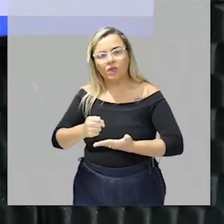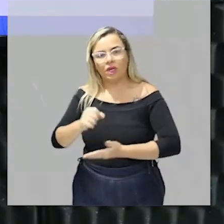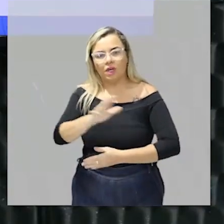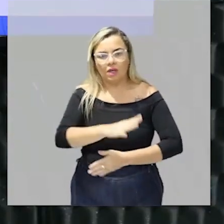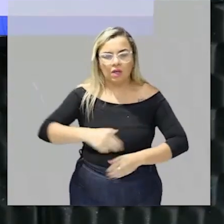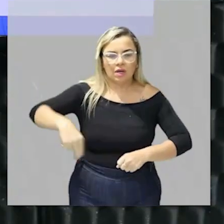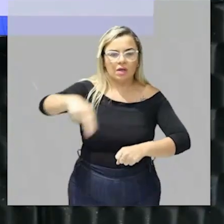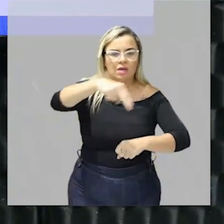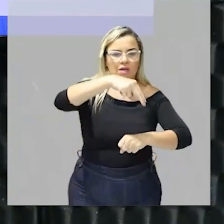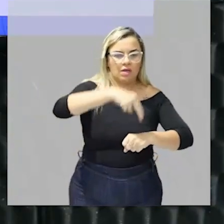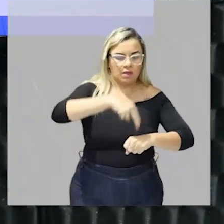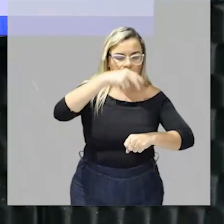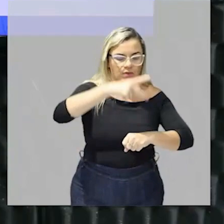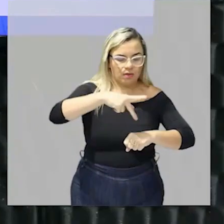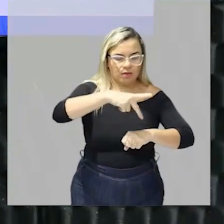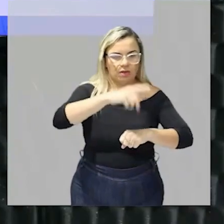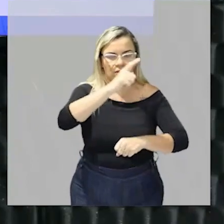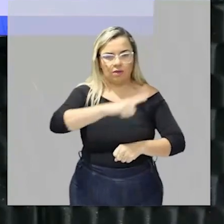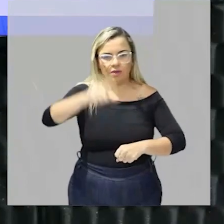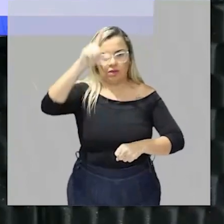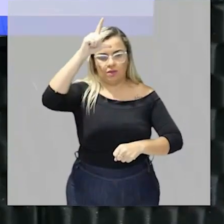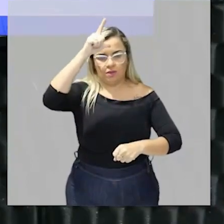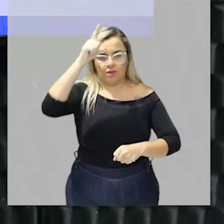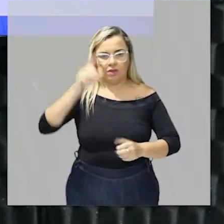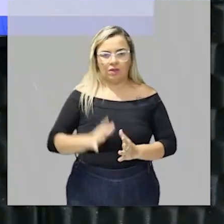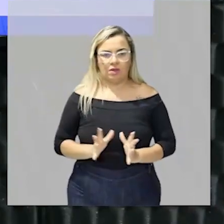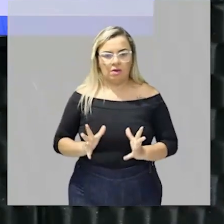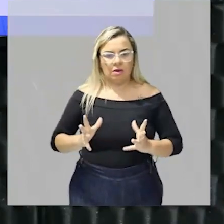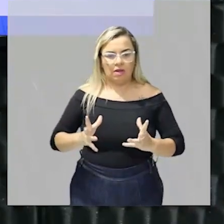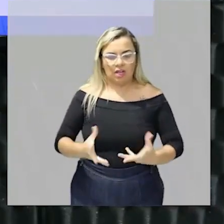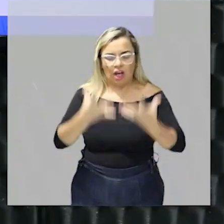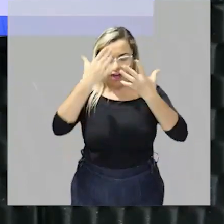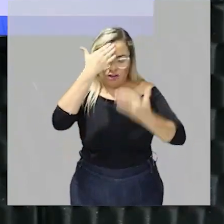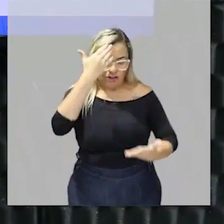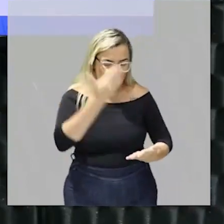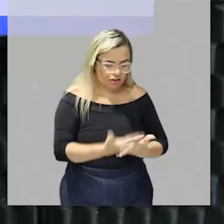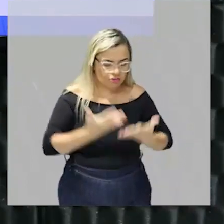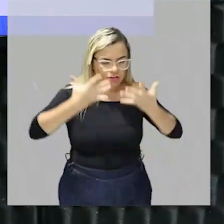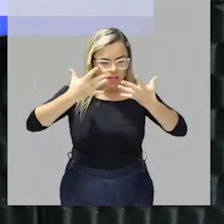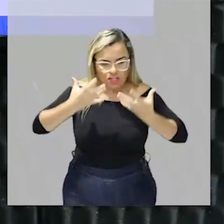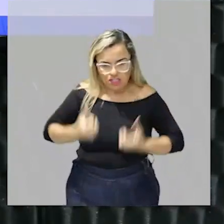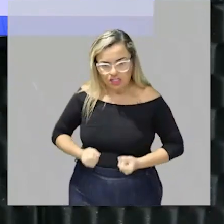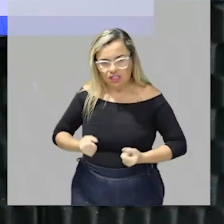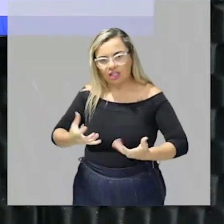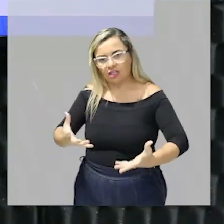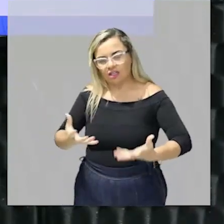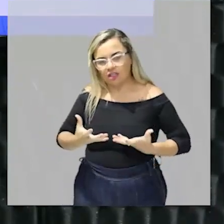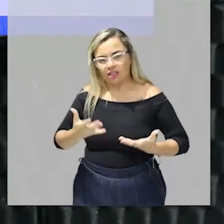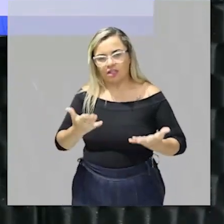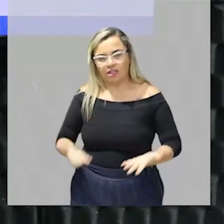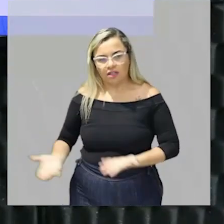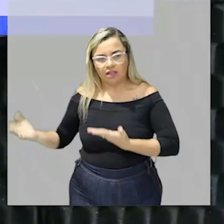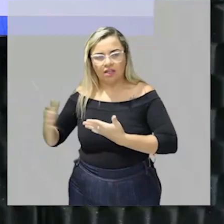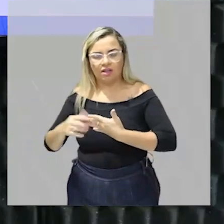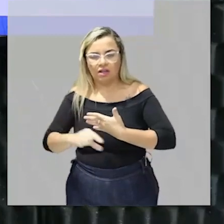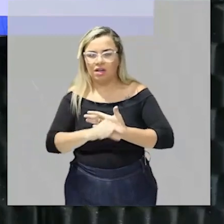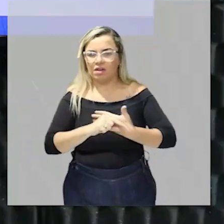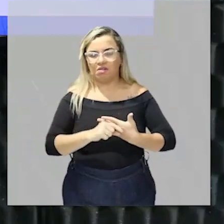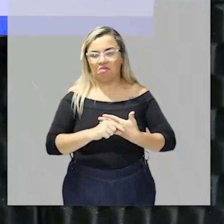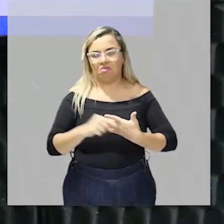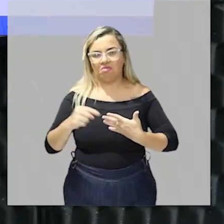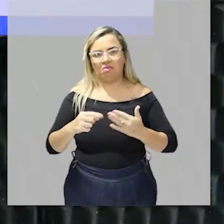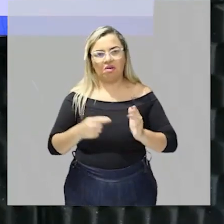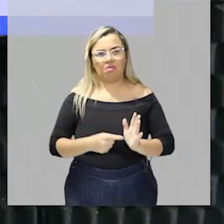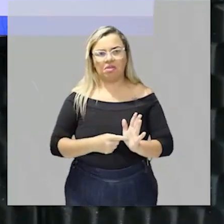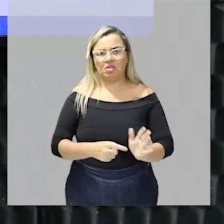nação alemã ariana deveria estar totalmente comprometido. Daí a Hannah Arendt colocar, parece ser normal,